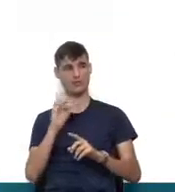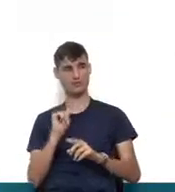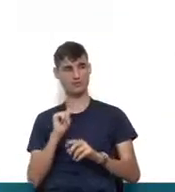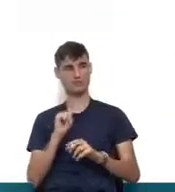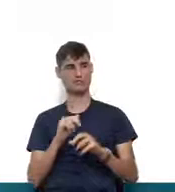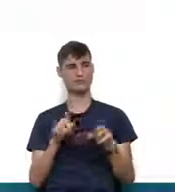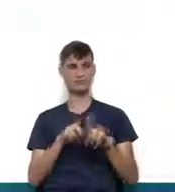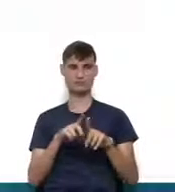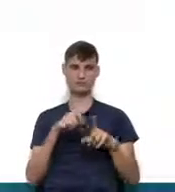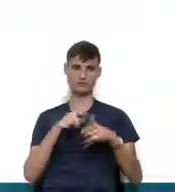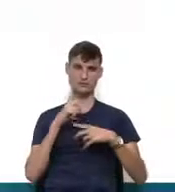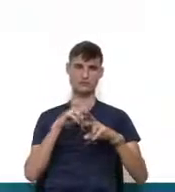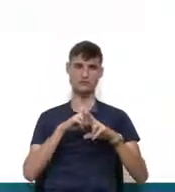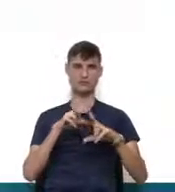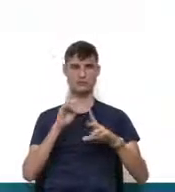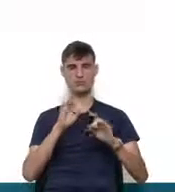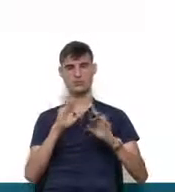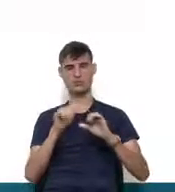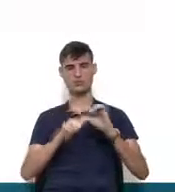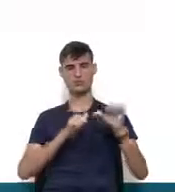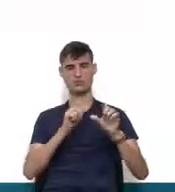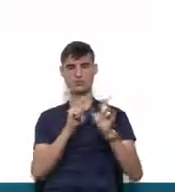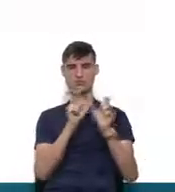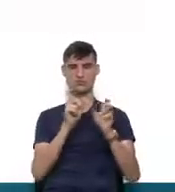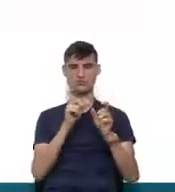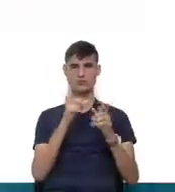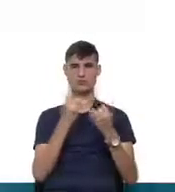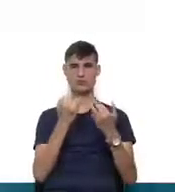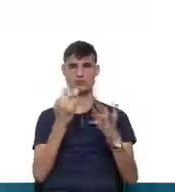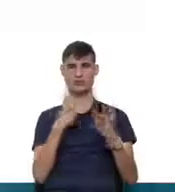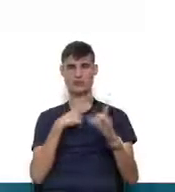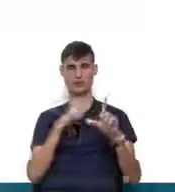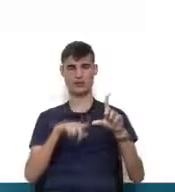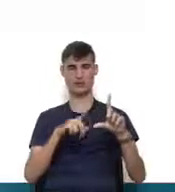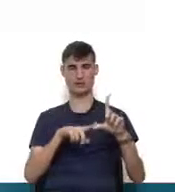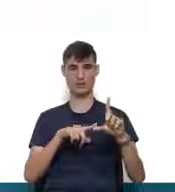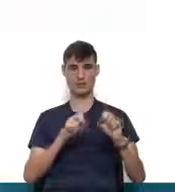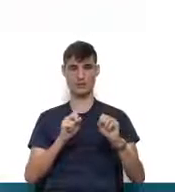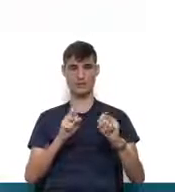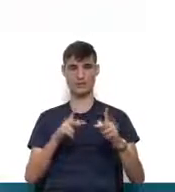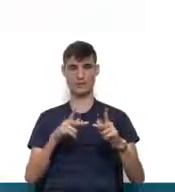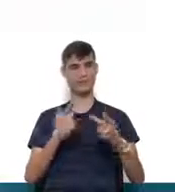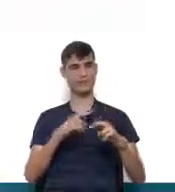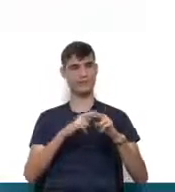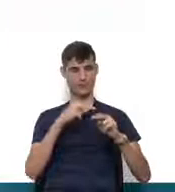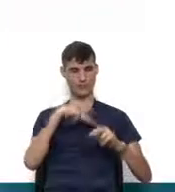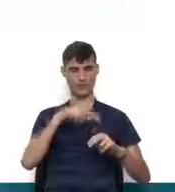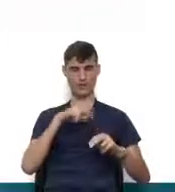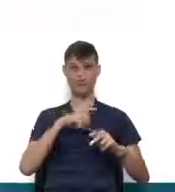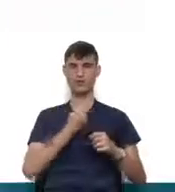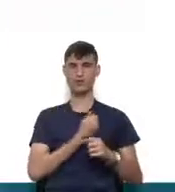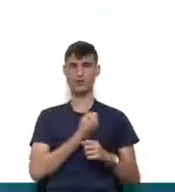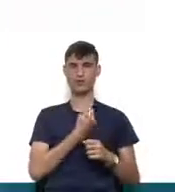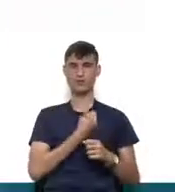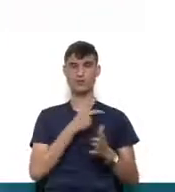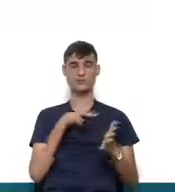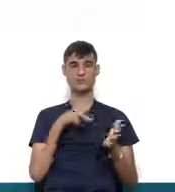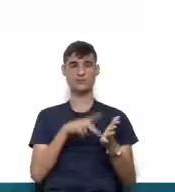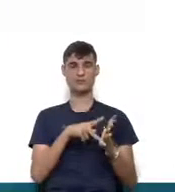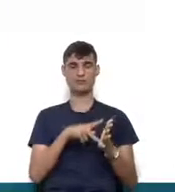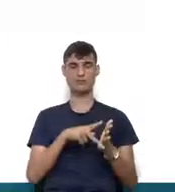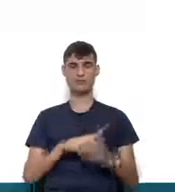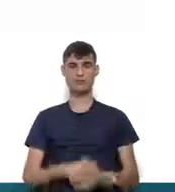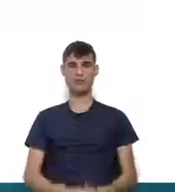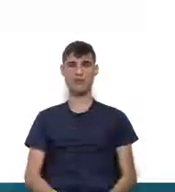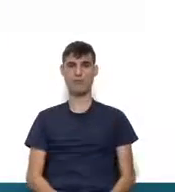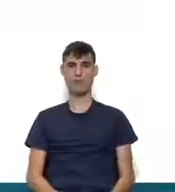Mas isso só vai variar as letras aqui para que a gente possa encontrar. Considerando, então, o N como sendo números reais,